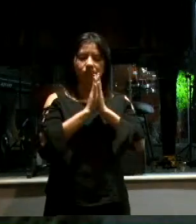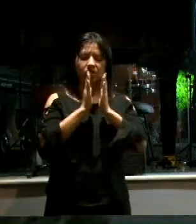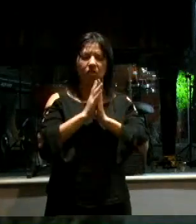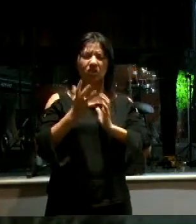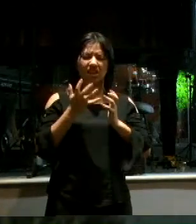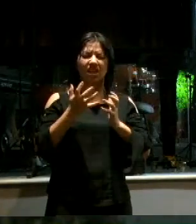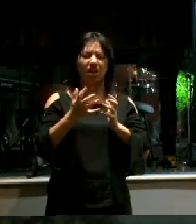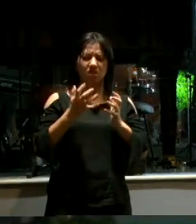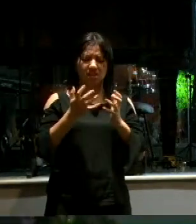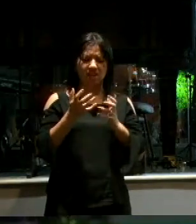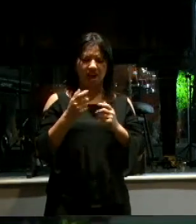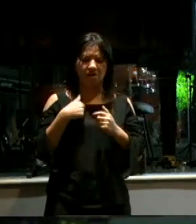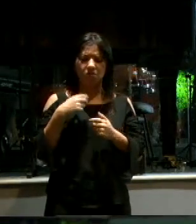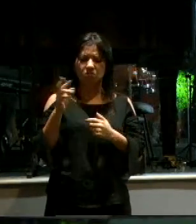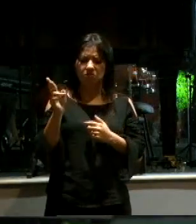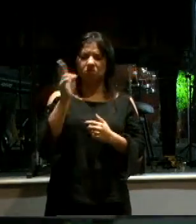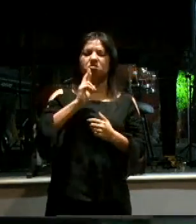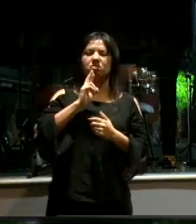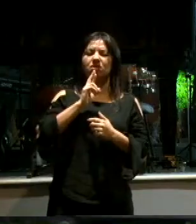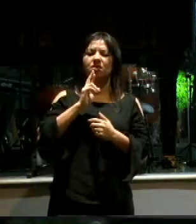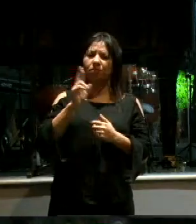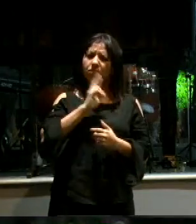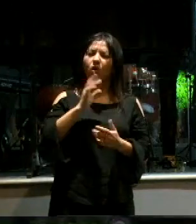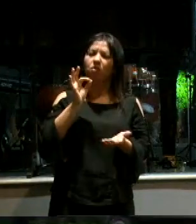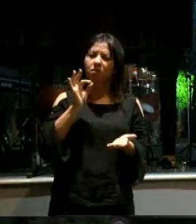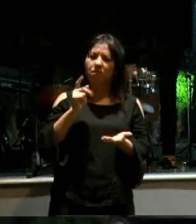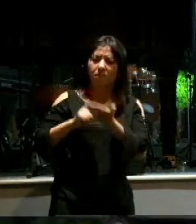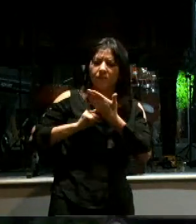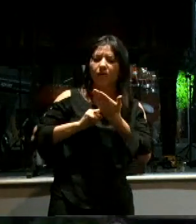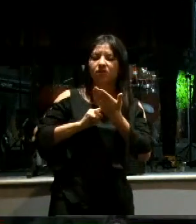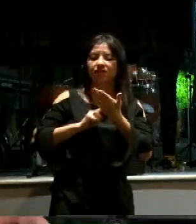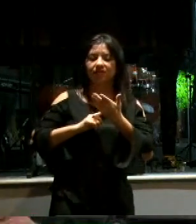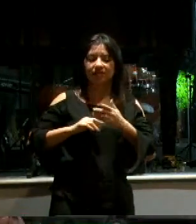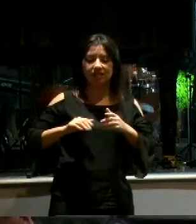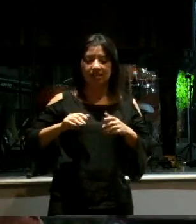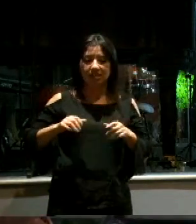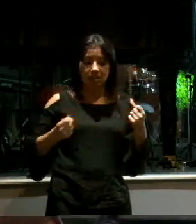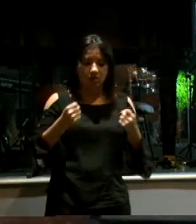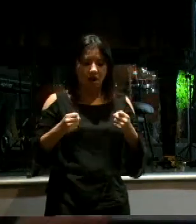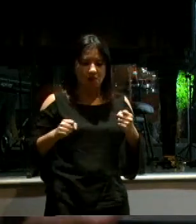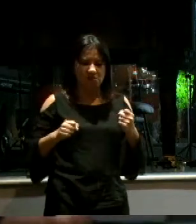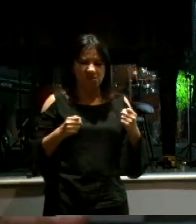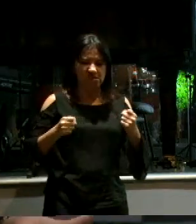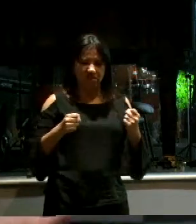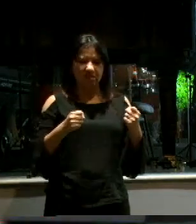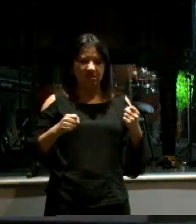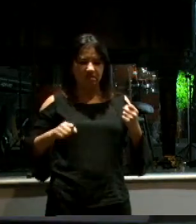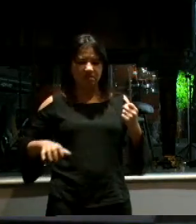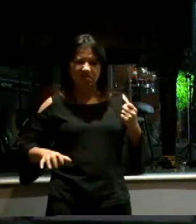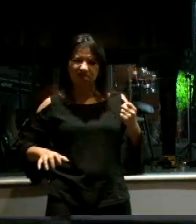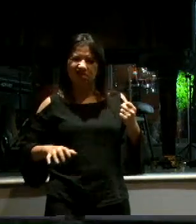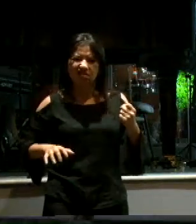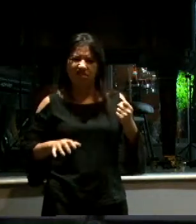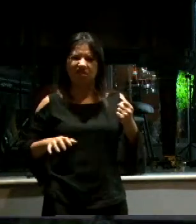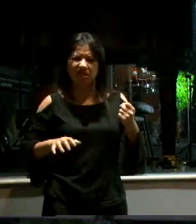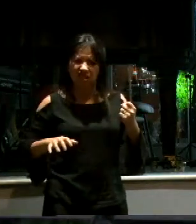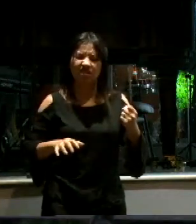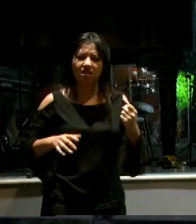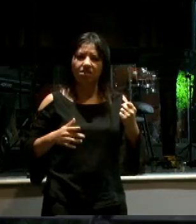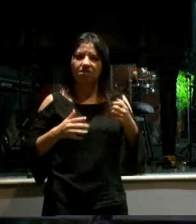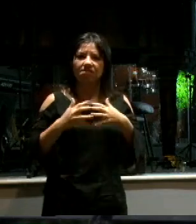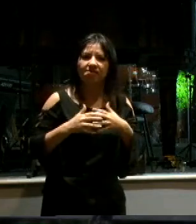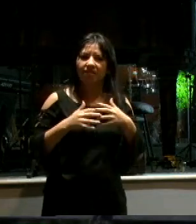Não consegui engatar, e na subida. Falei: Espírito Santo, o Senhor está dizendo que vai curar e o câmbio